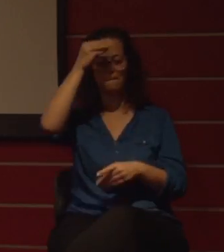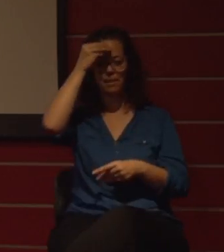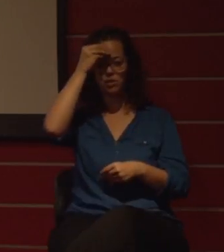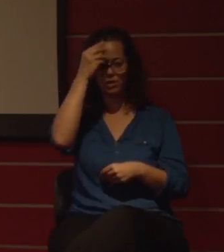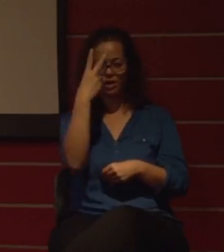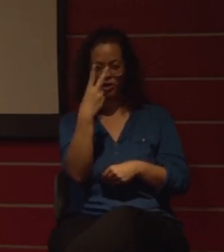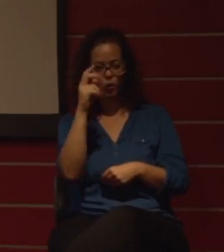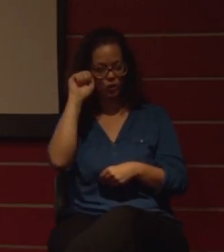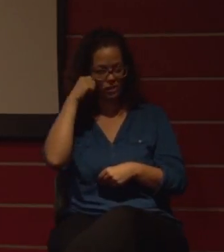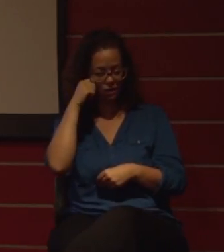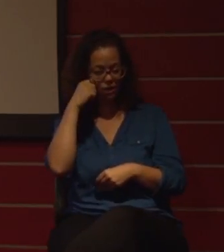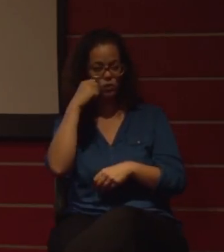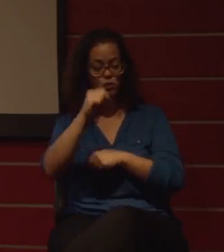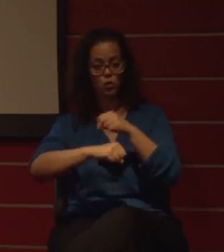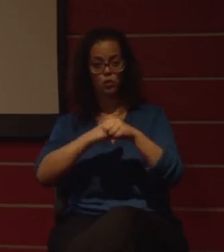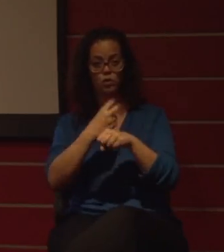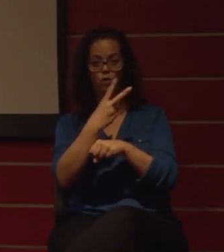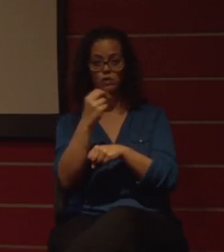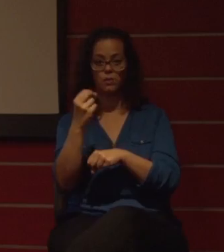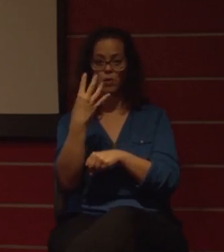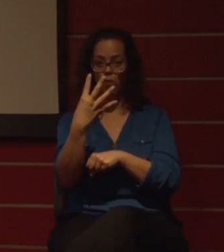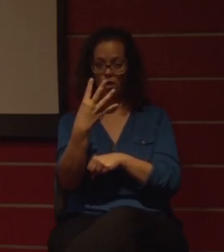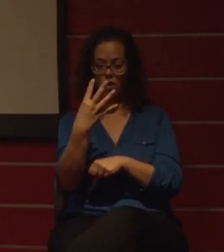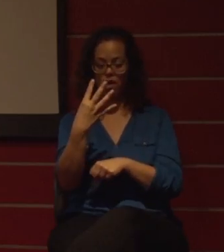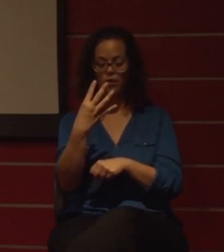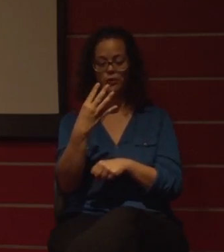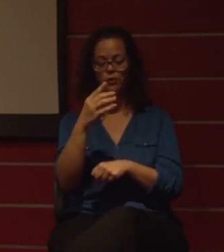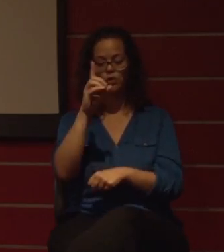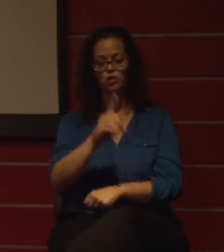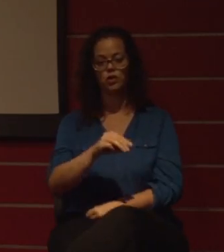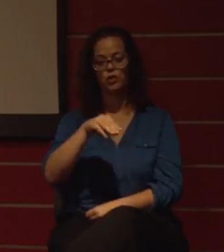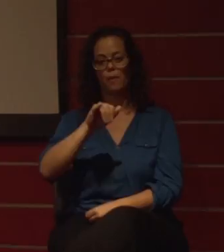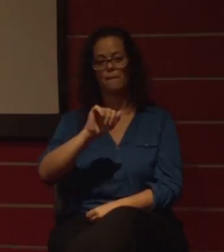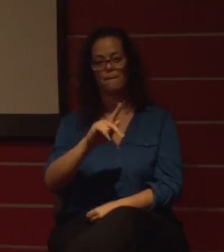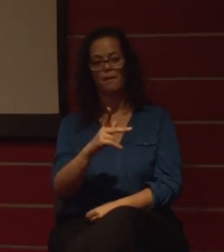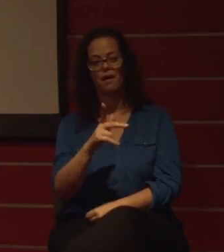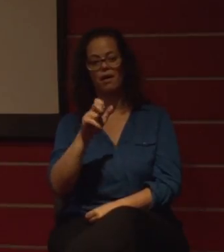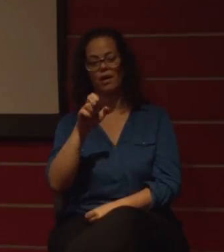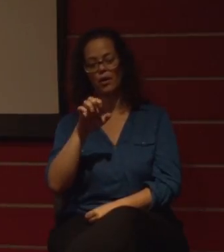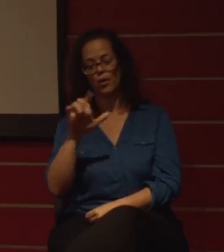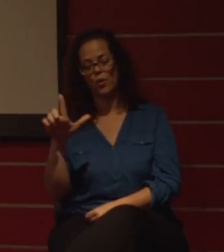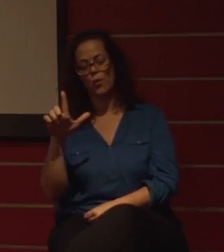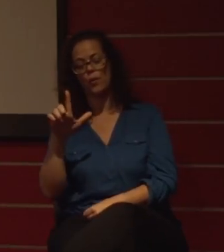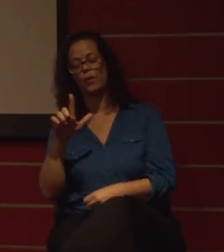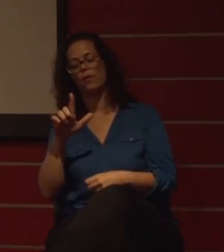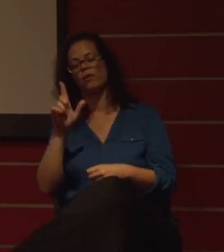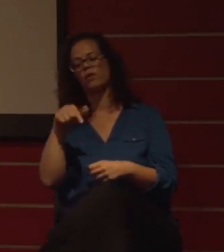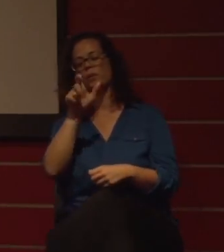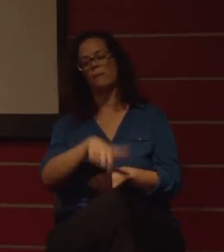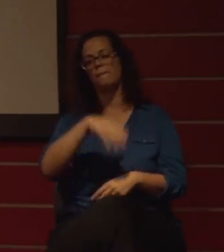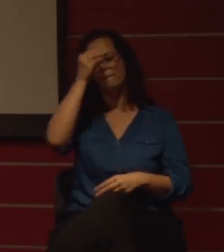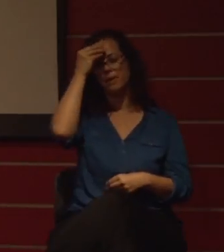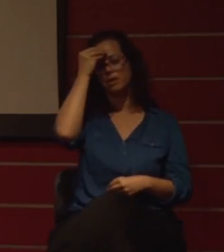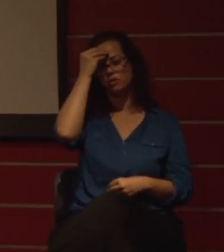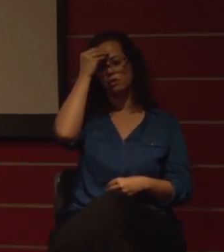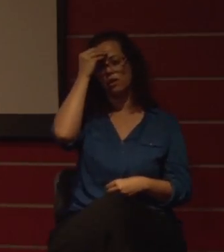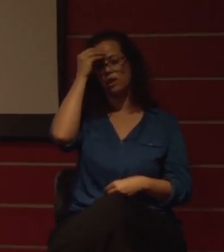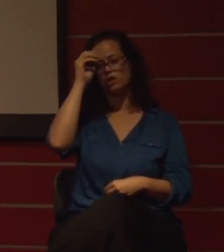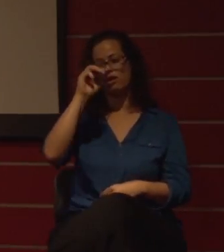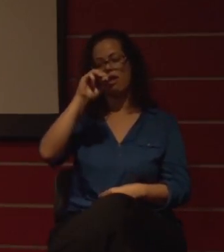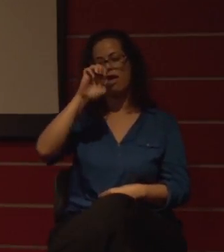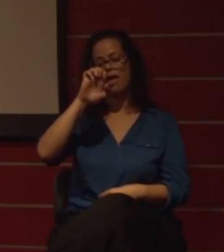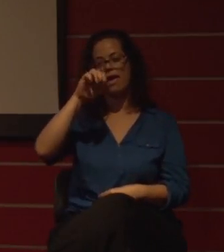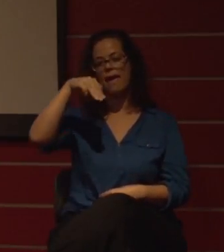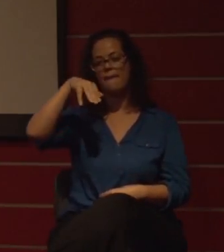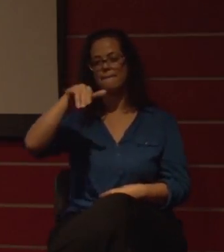de 2004 diretor o Michael Man e um dos personagens é a Anne fel